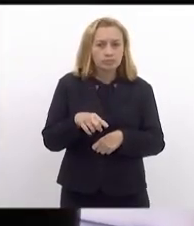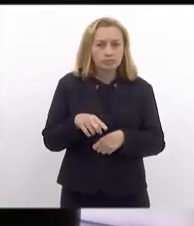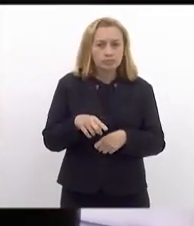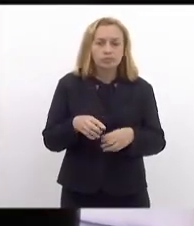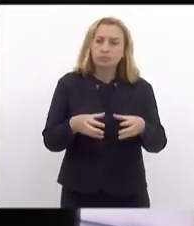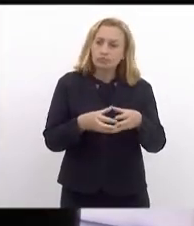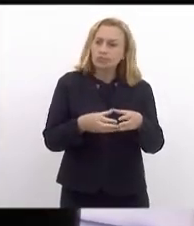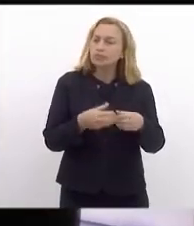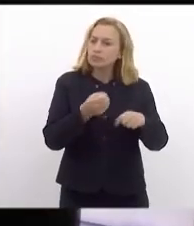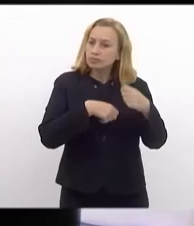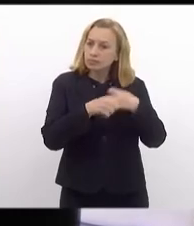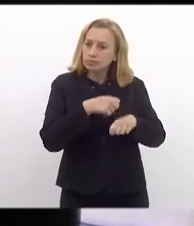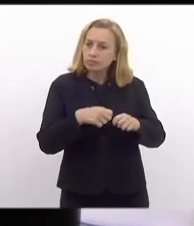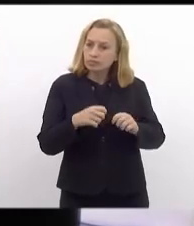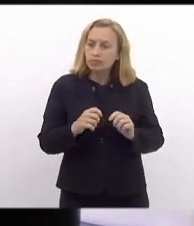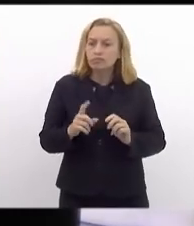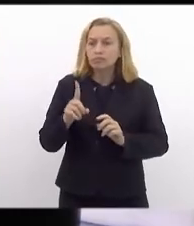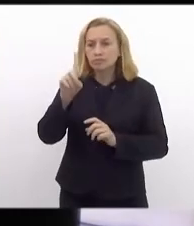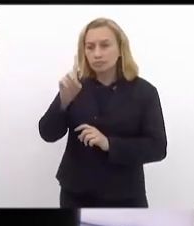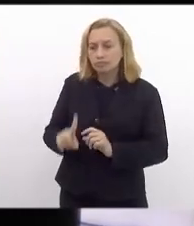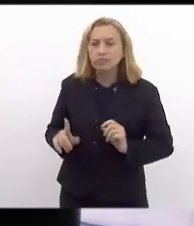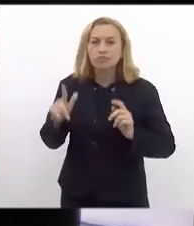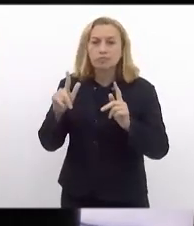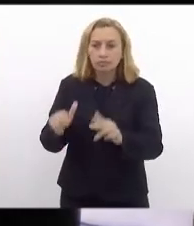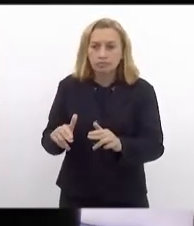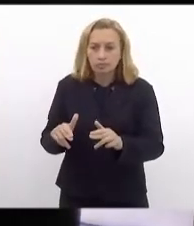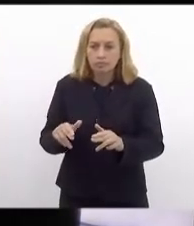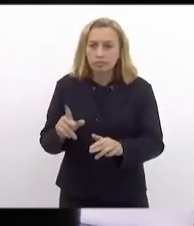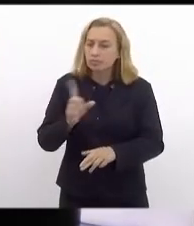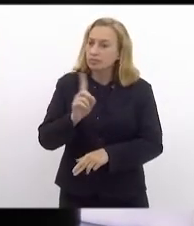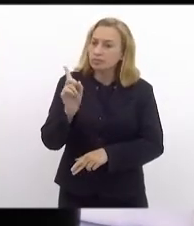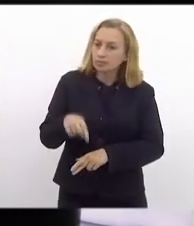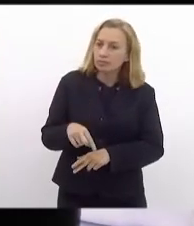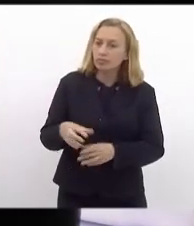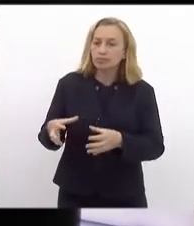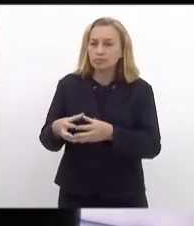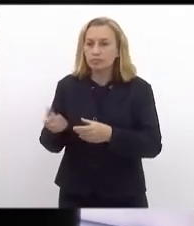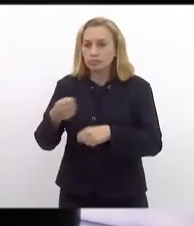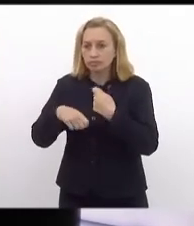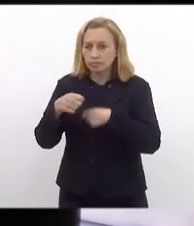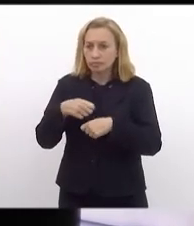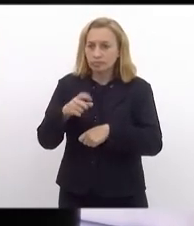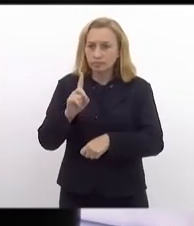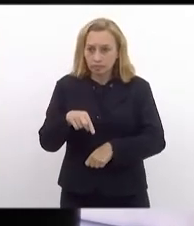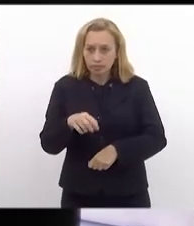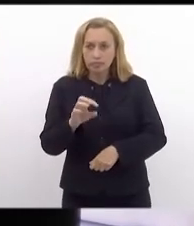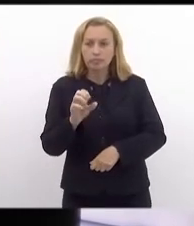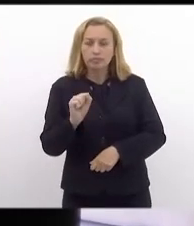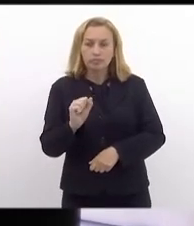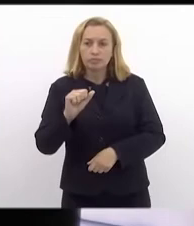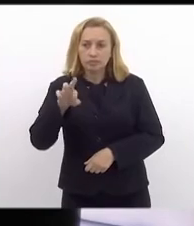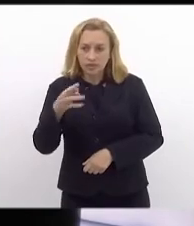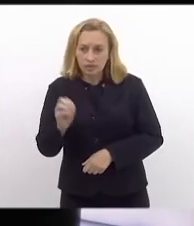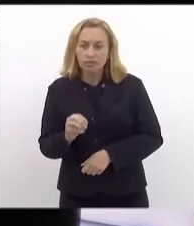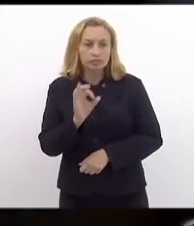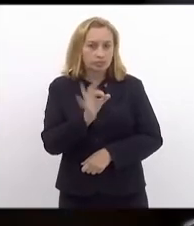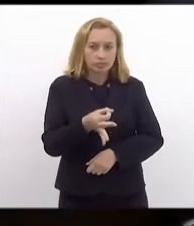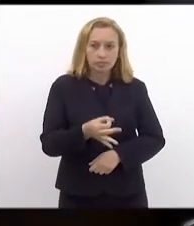econômico grupo agora não tem o mesmo direito de quem não é do grupo econômico Nelson exato